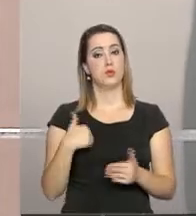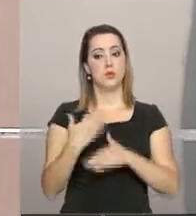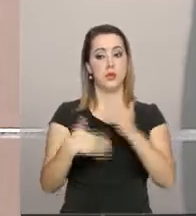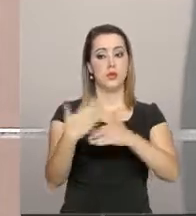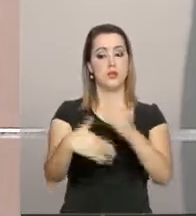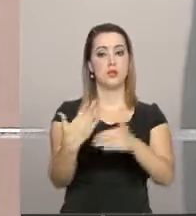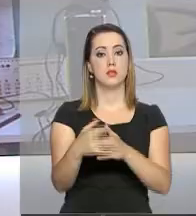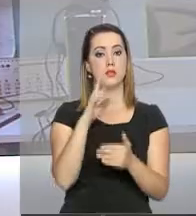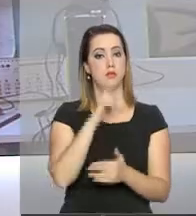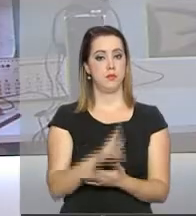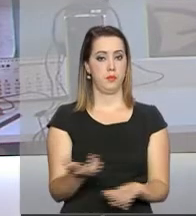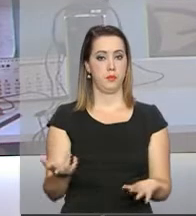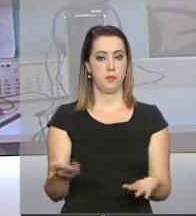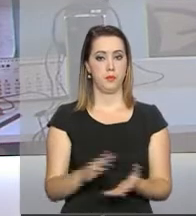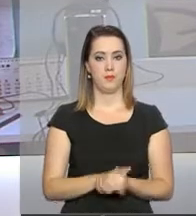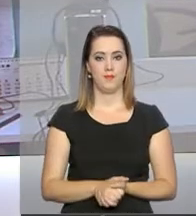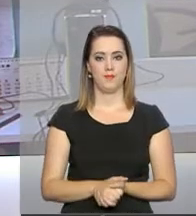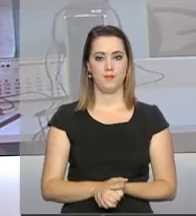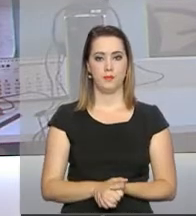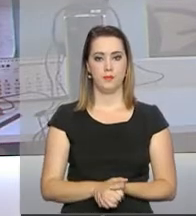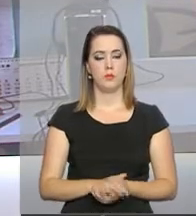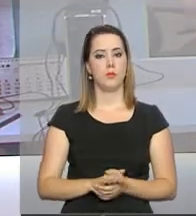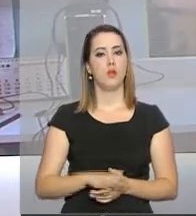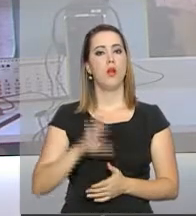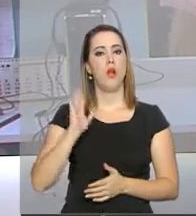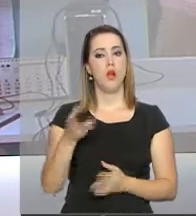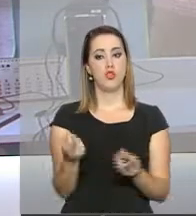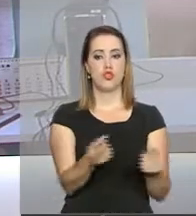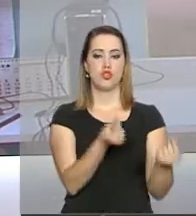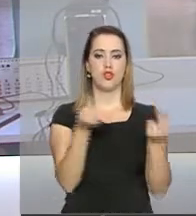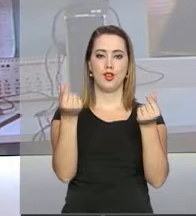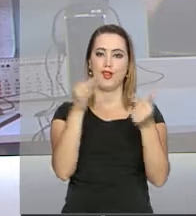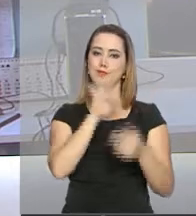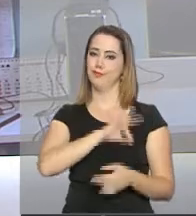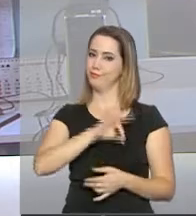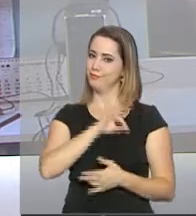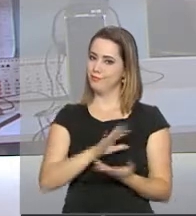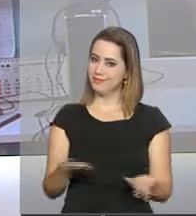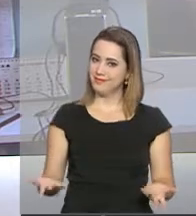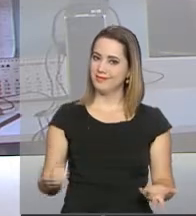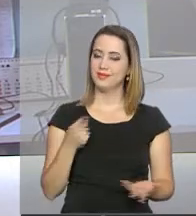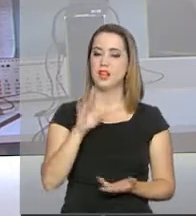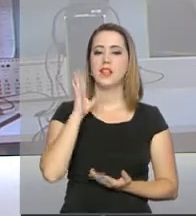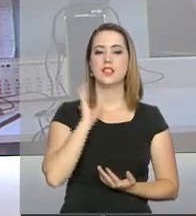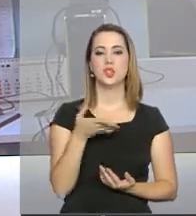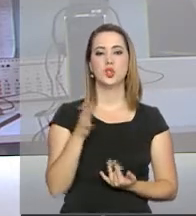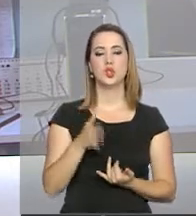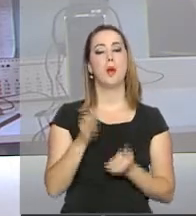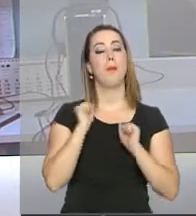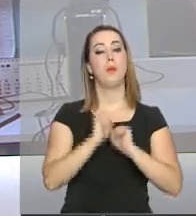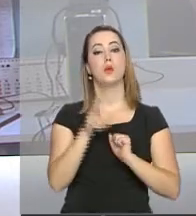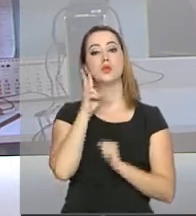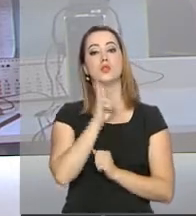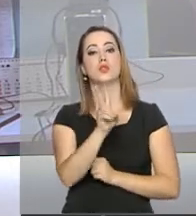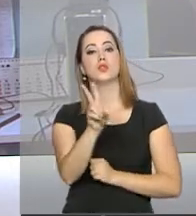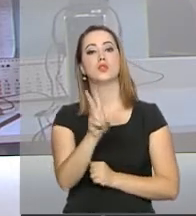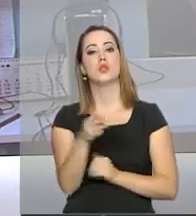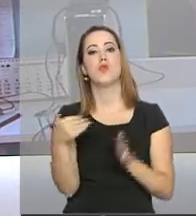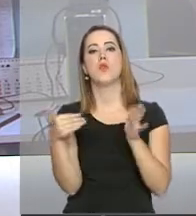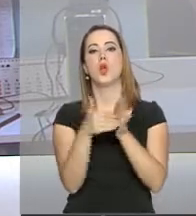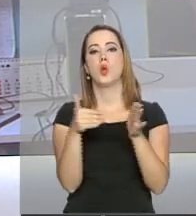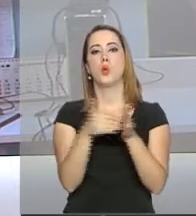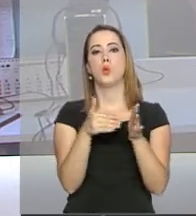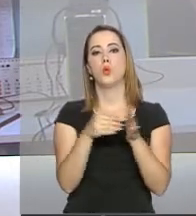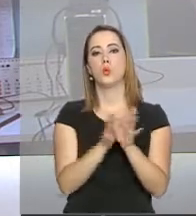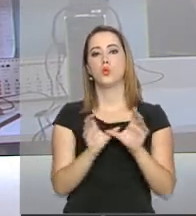os resultados. Agora vamos falar de dinheiro vivo no bolso do brasileiro. Já está disponível a consulta ao último lote de restituição